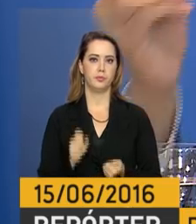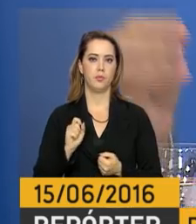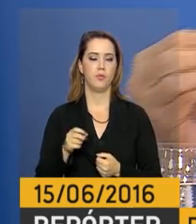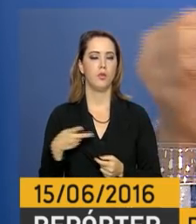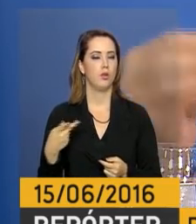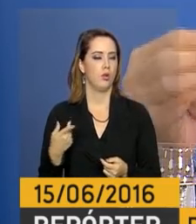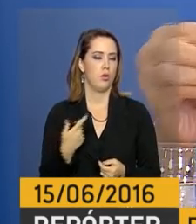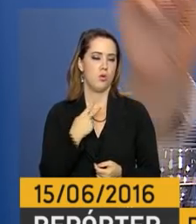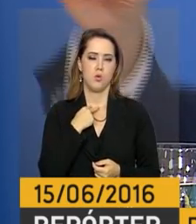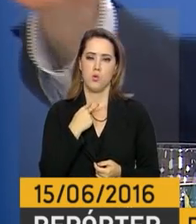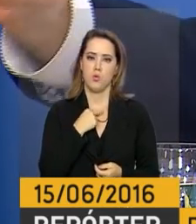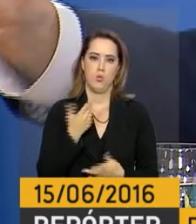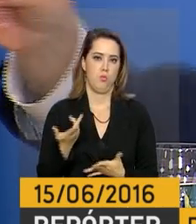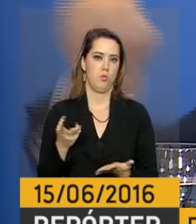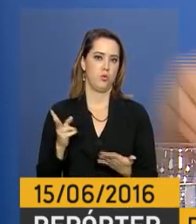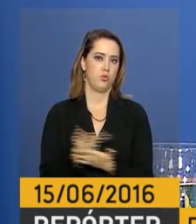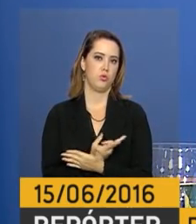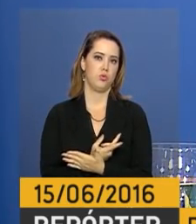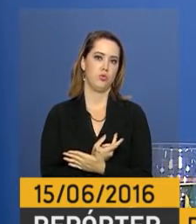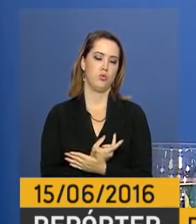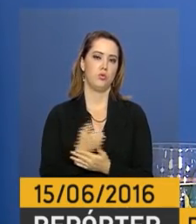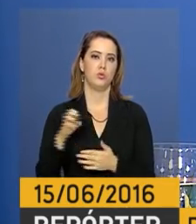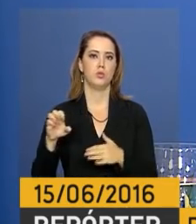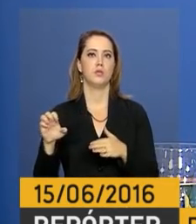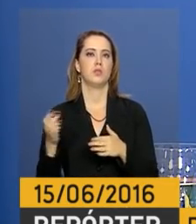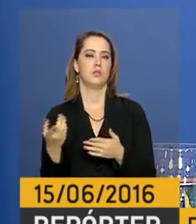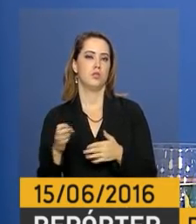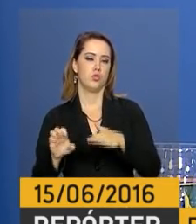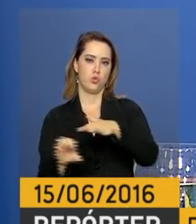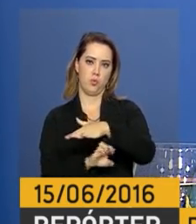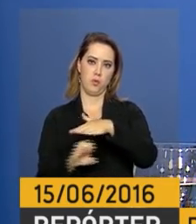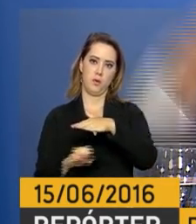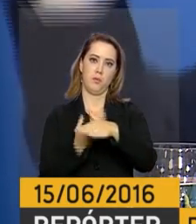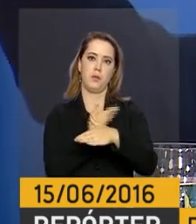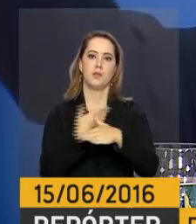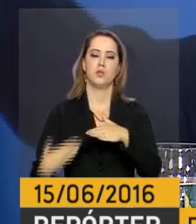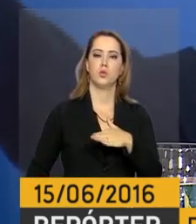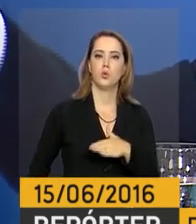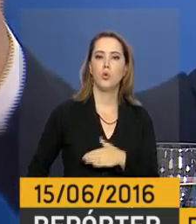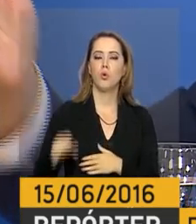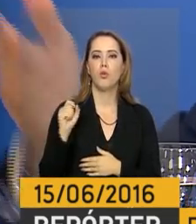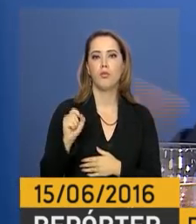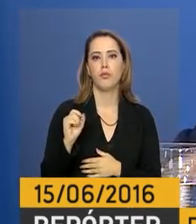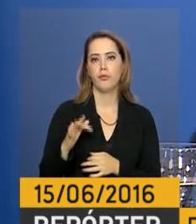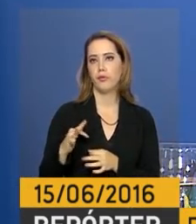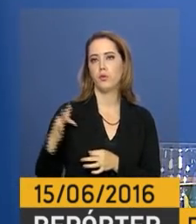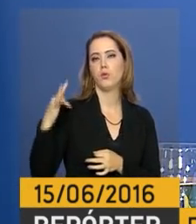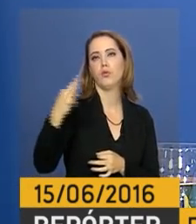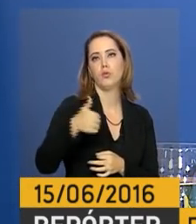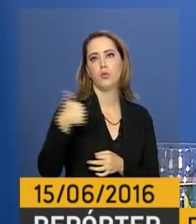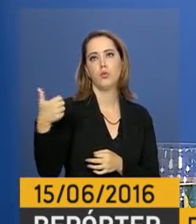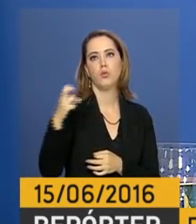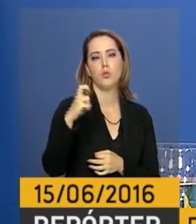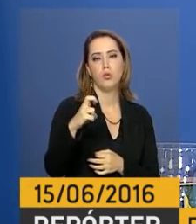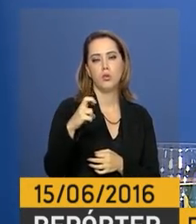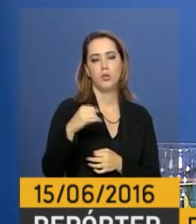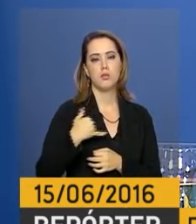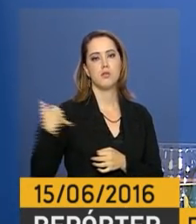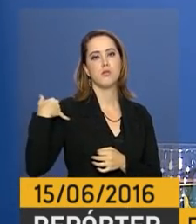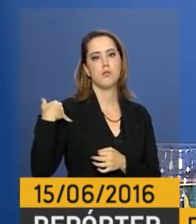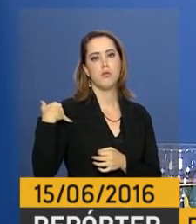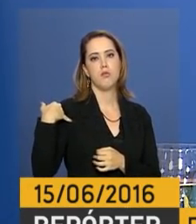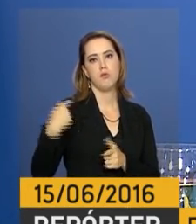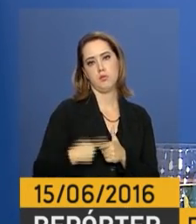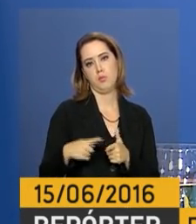uma razão, por motivo específico, uma estatal qualquer precisar de uma capitalização daqui a 15 anos, isso vai violar a